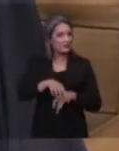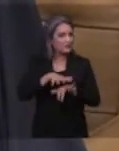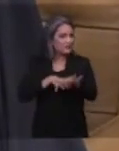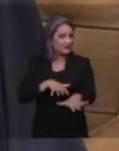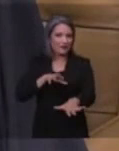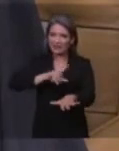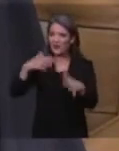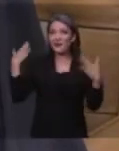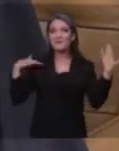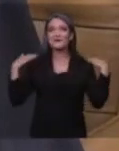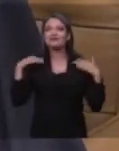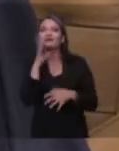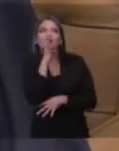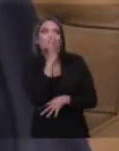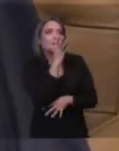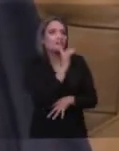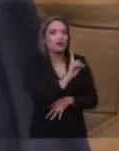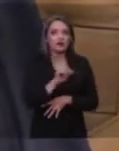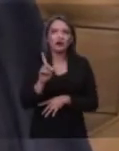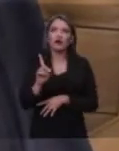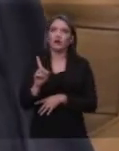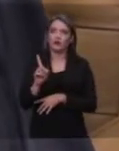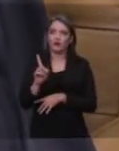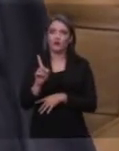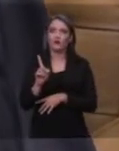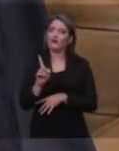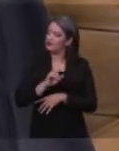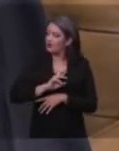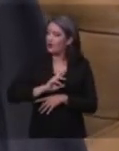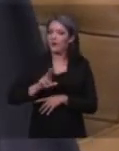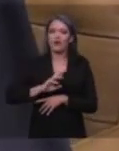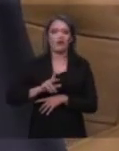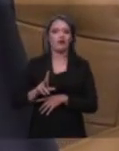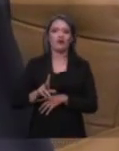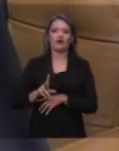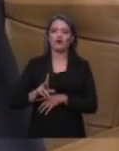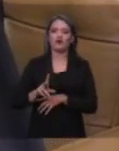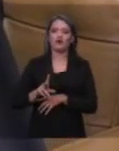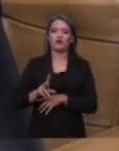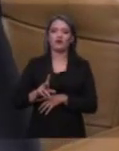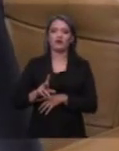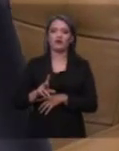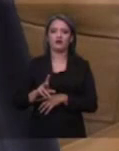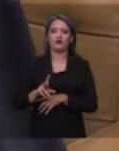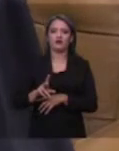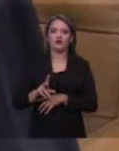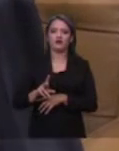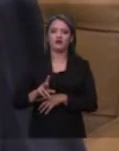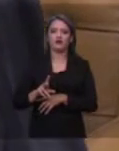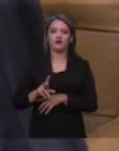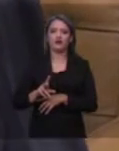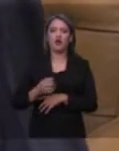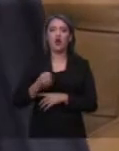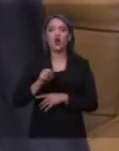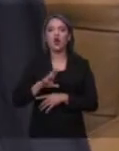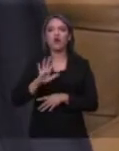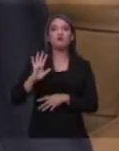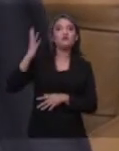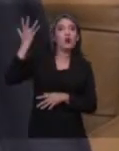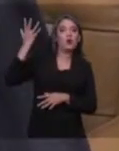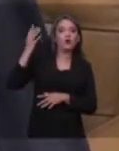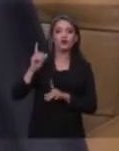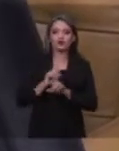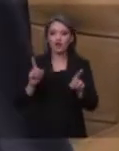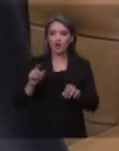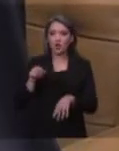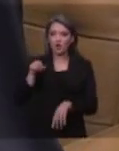parque. Não se tratava de passeio no parque, ministro Cássio, nem de um incidente. A cadeira